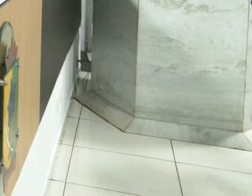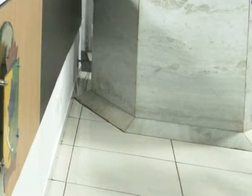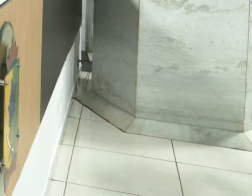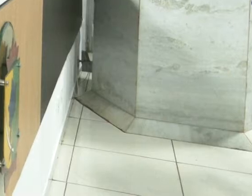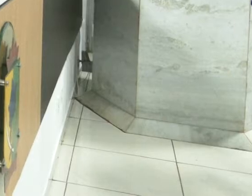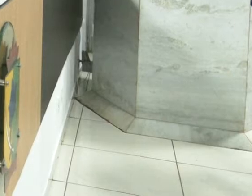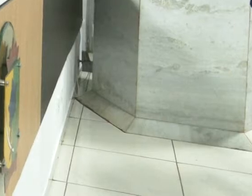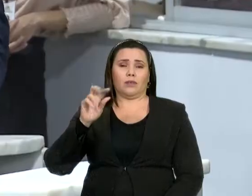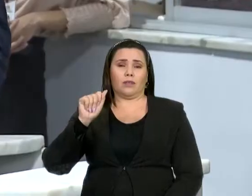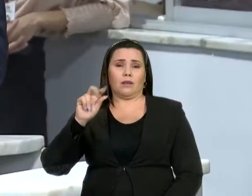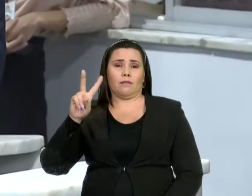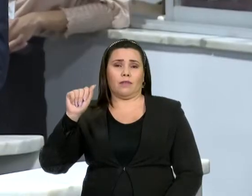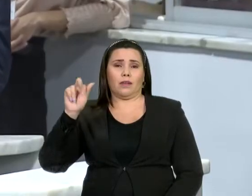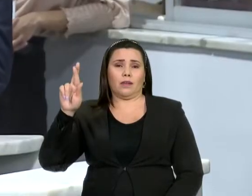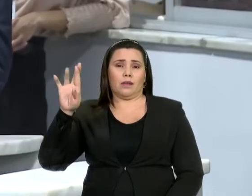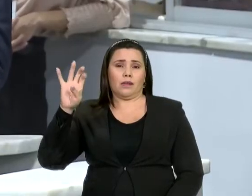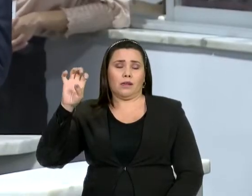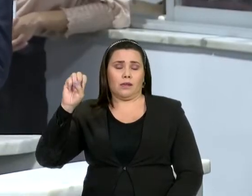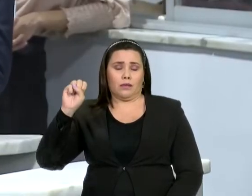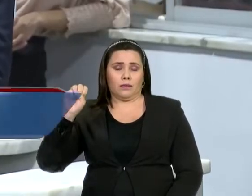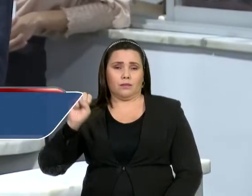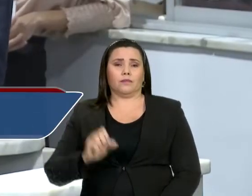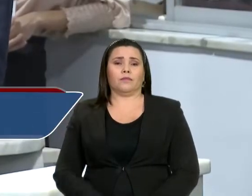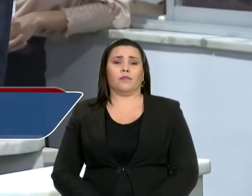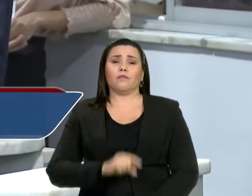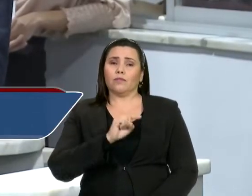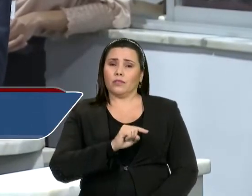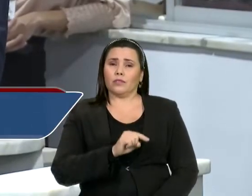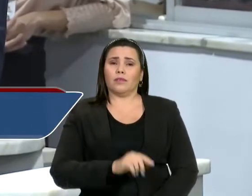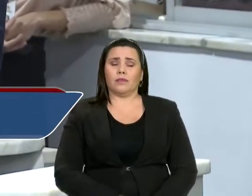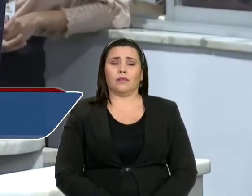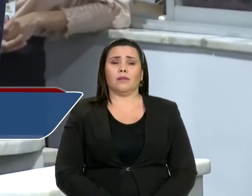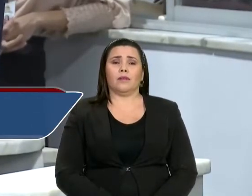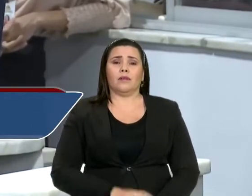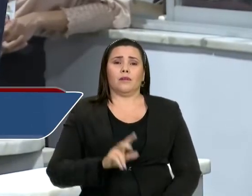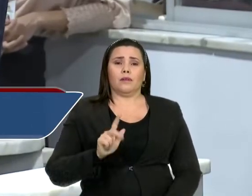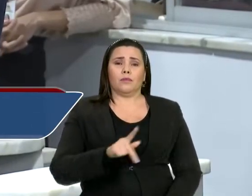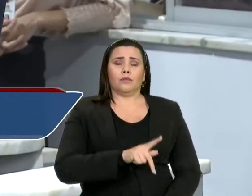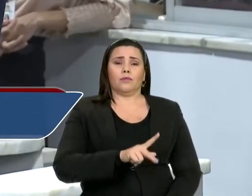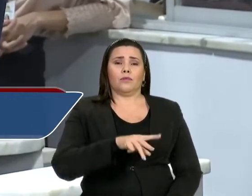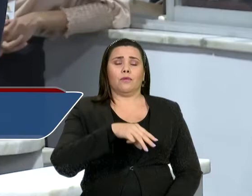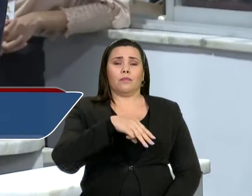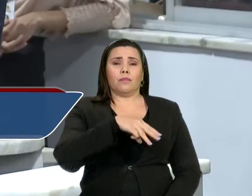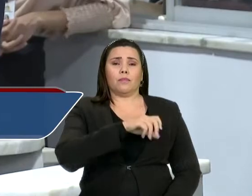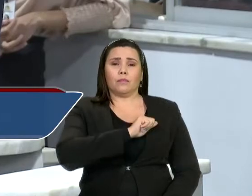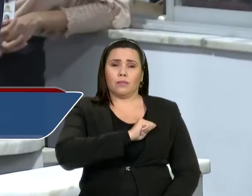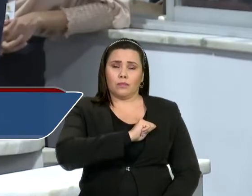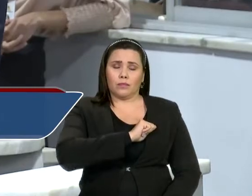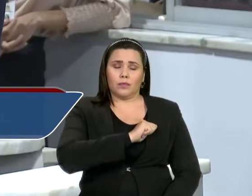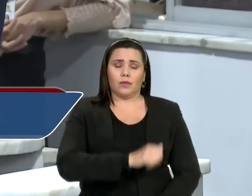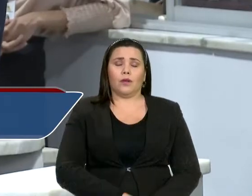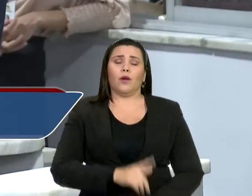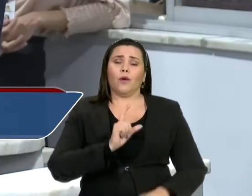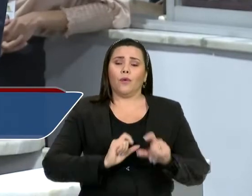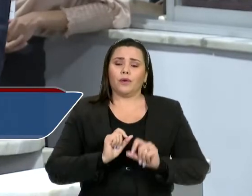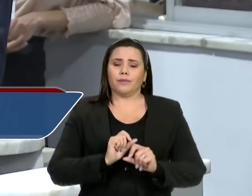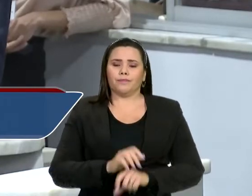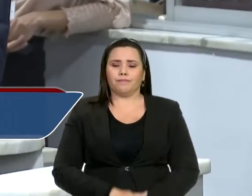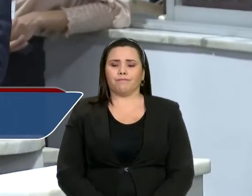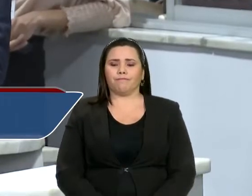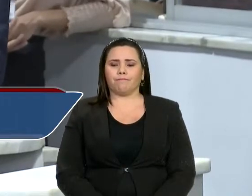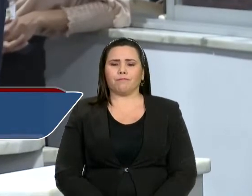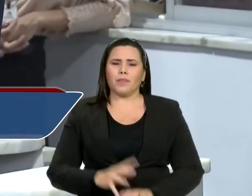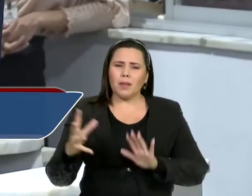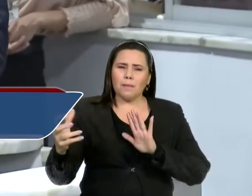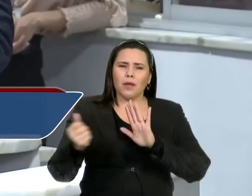por unanimidade. Vossa Excelência, então, passou por aquela casa, deixou a sua marca, é digna e é